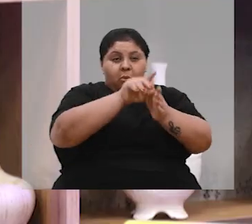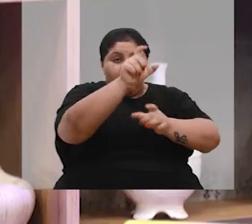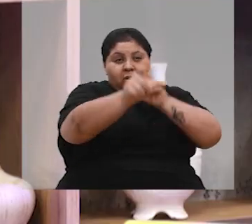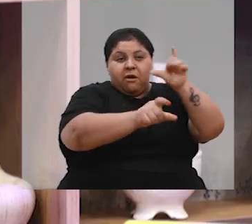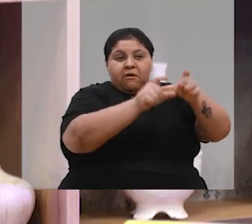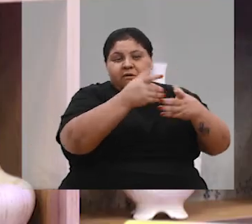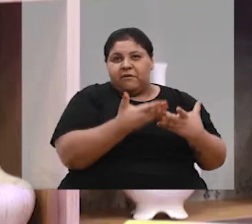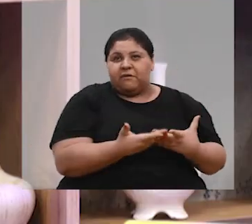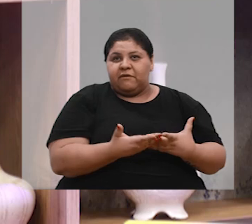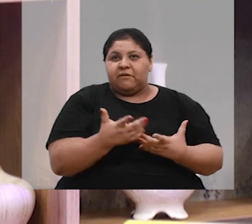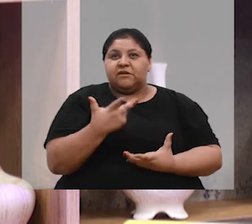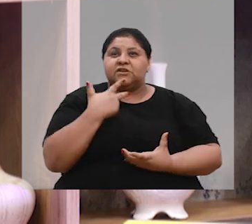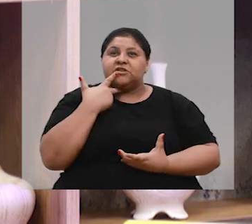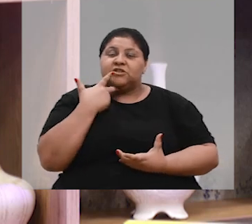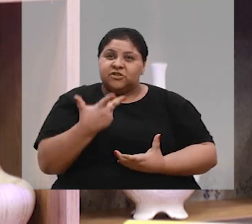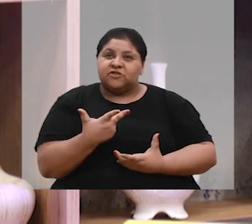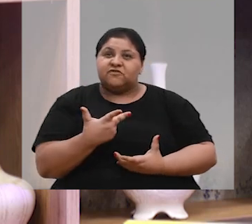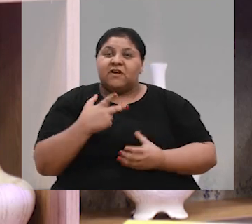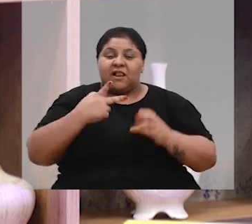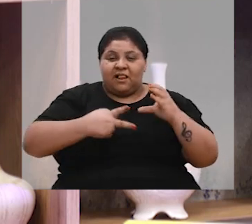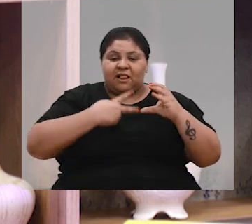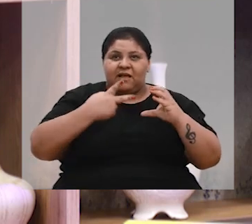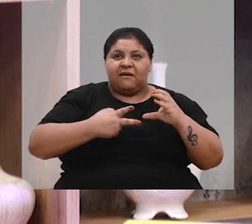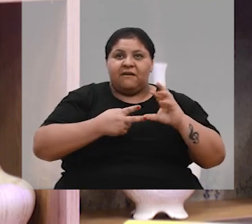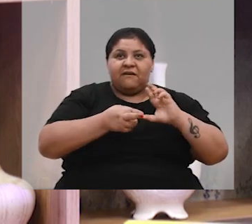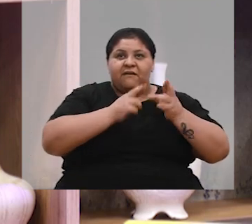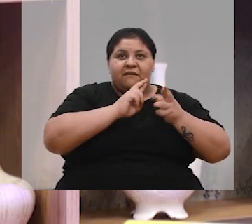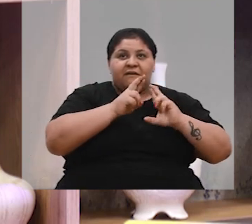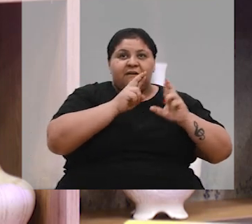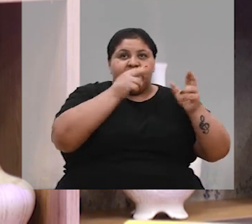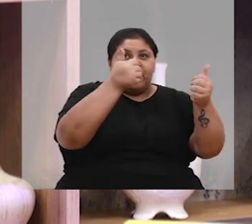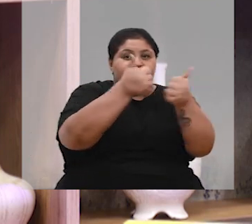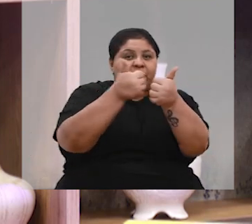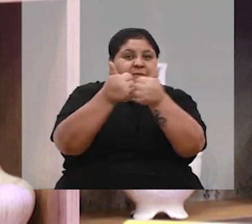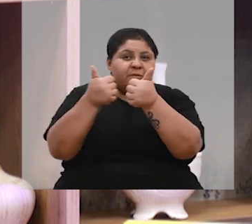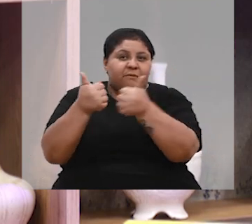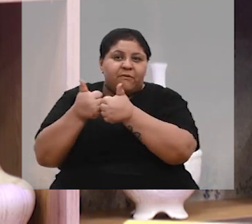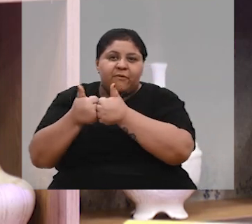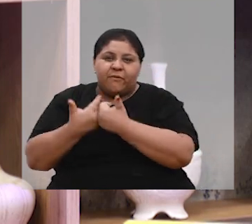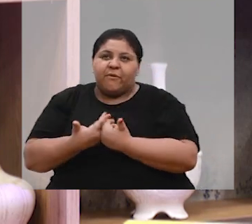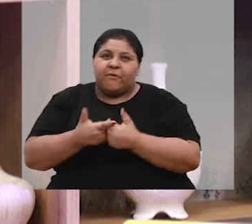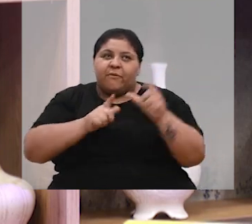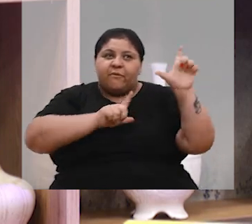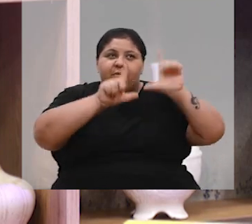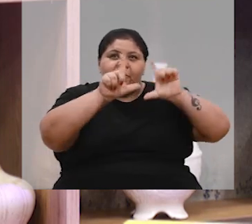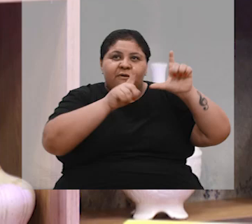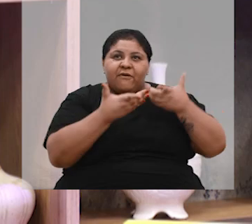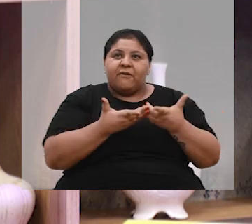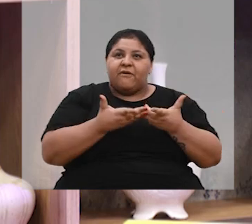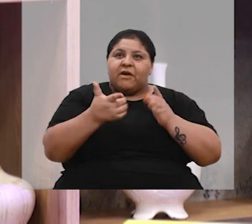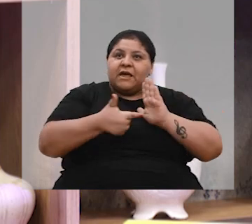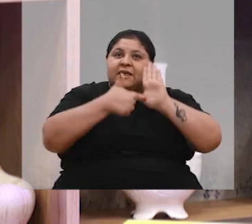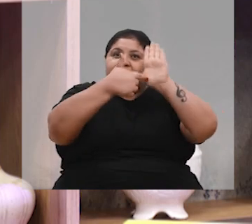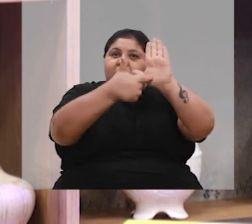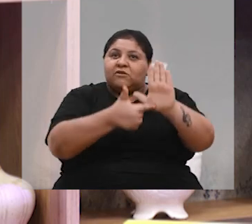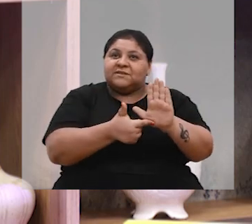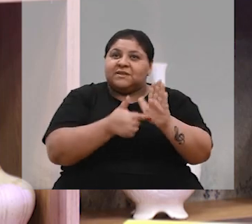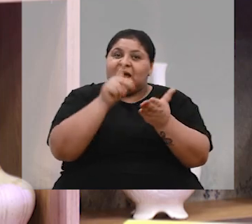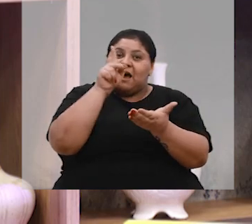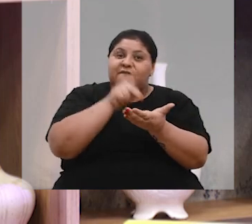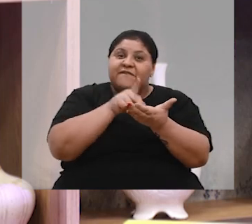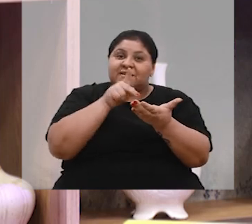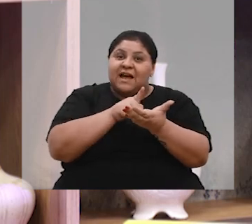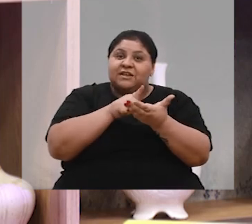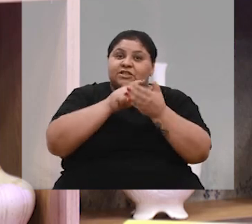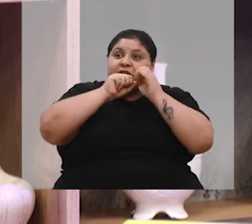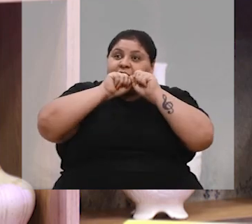até as pessoas, né? A gente fala muito aqui na TV Câmara, inclusive, em relação a isso, de aproximar-se uma TV que traga a vida da cidade para as